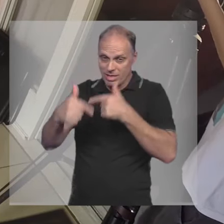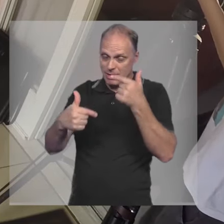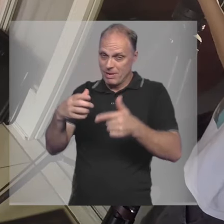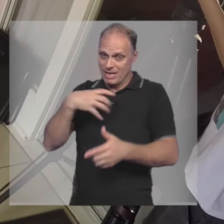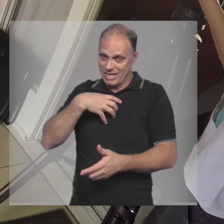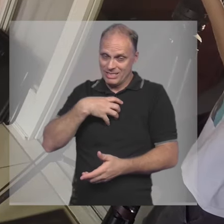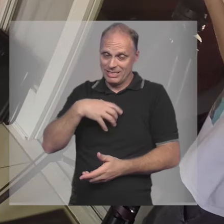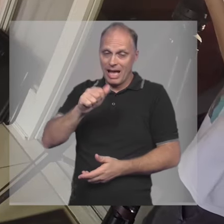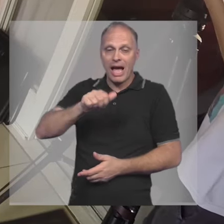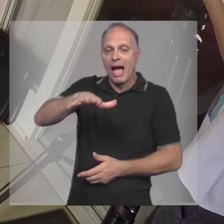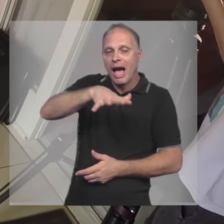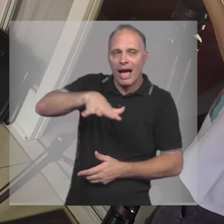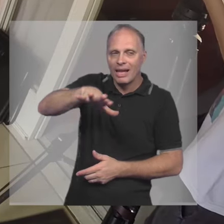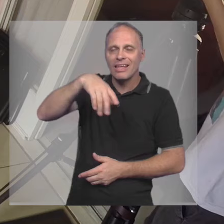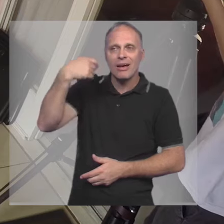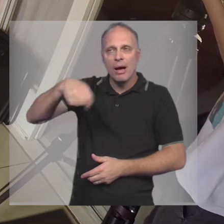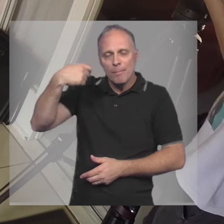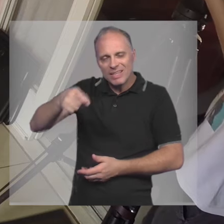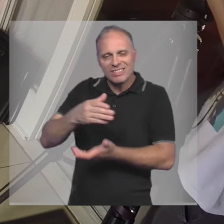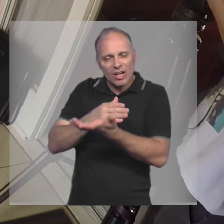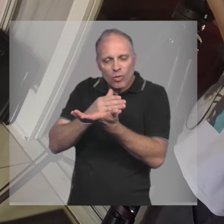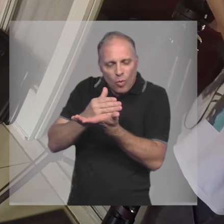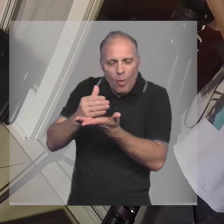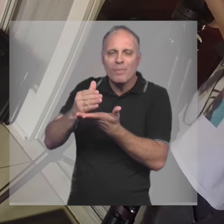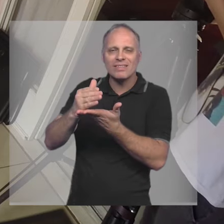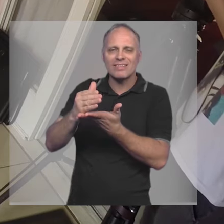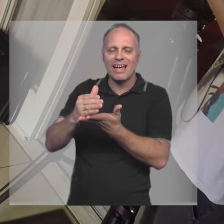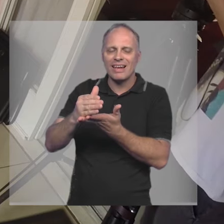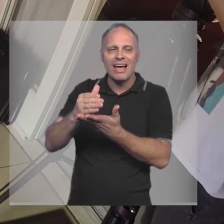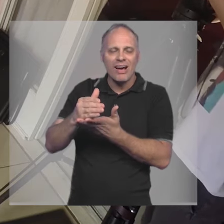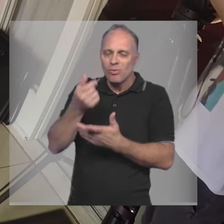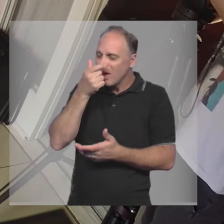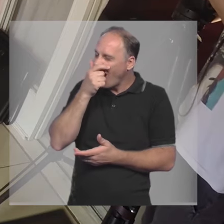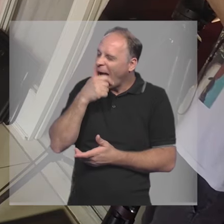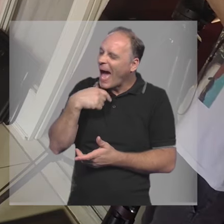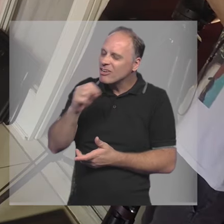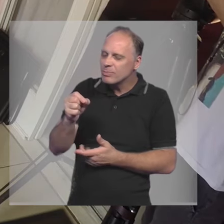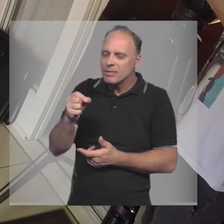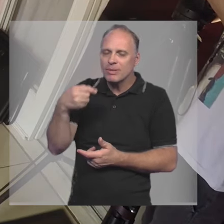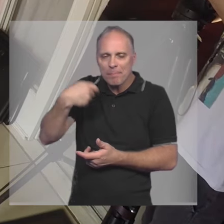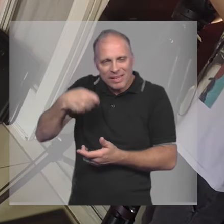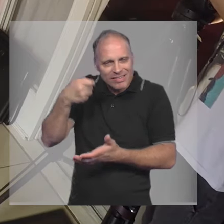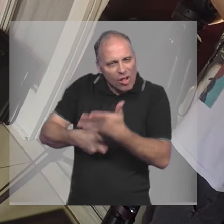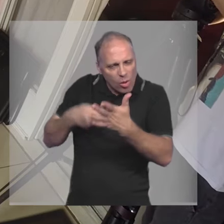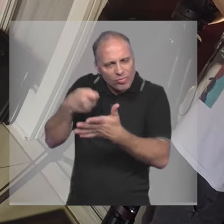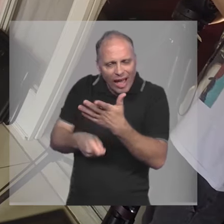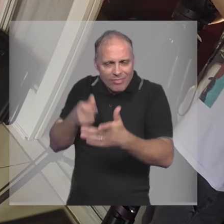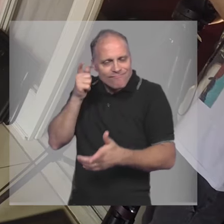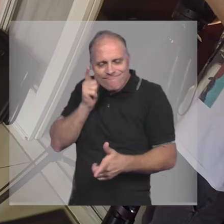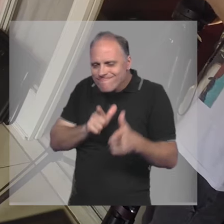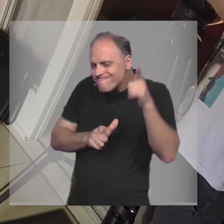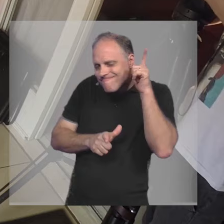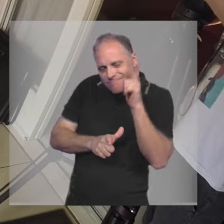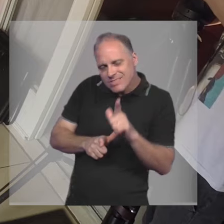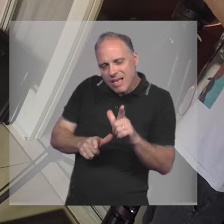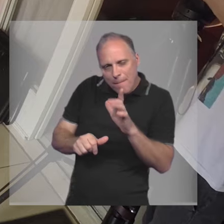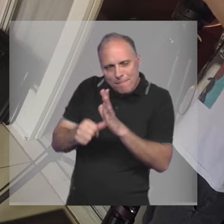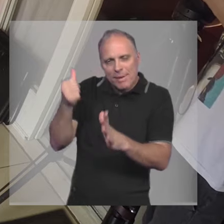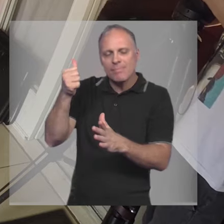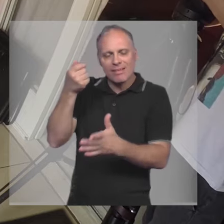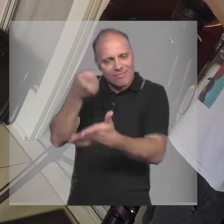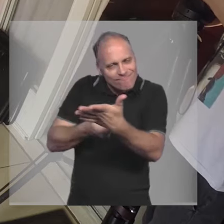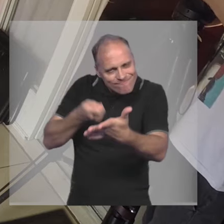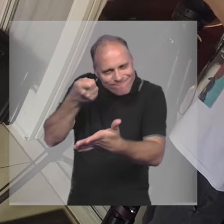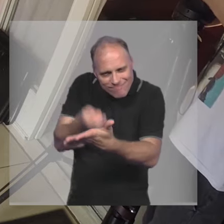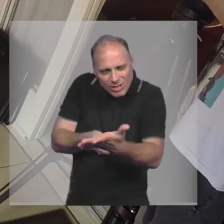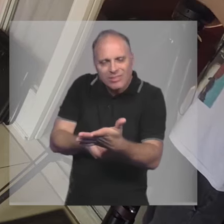gente precisa começar, parece que a impressão que tem é que a gente tem que conquistar, tem que desbravar primeiro,